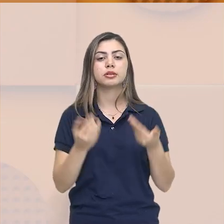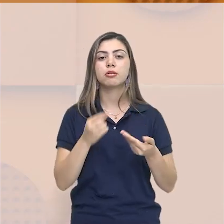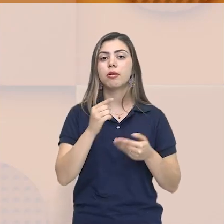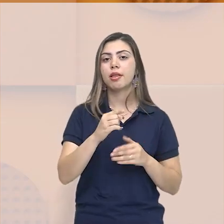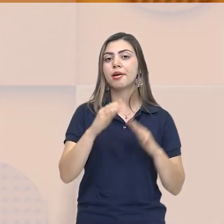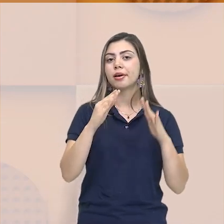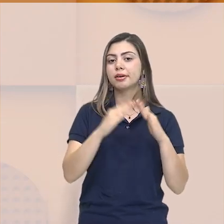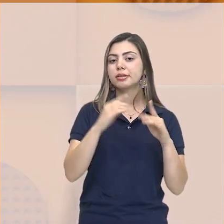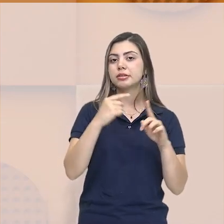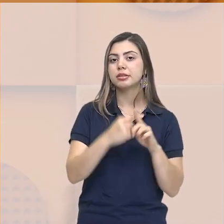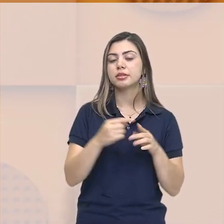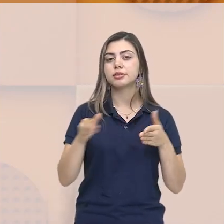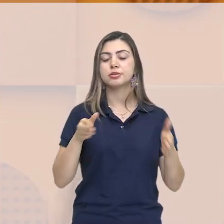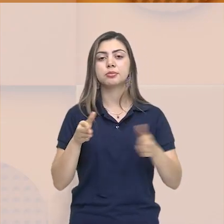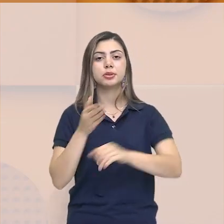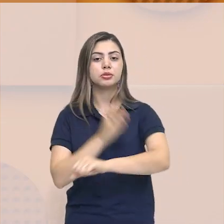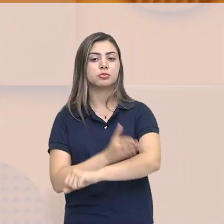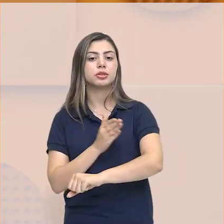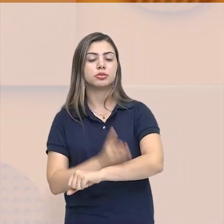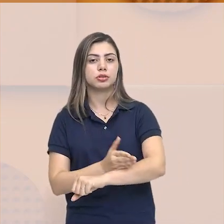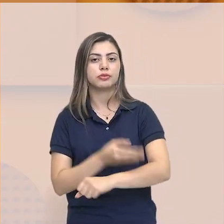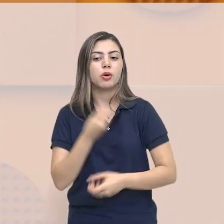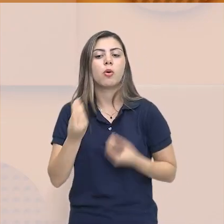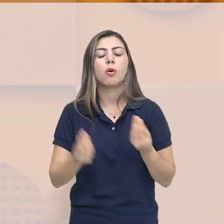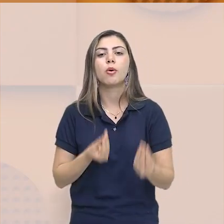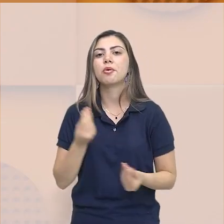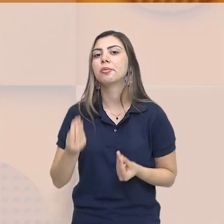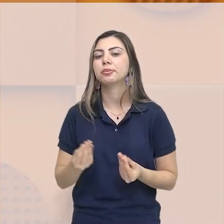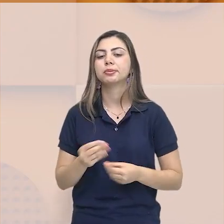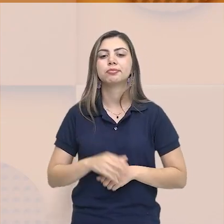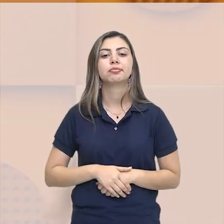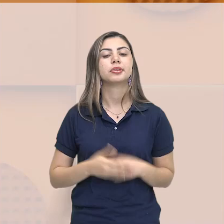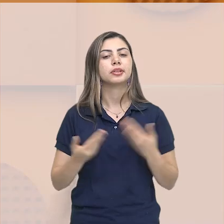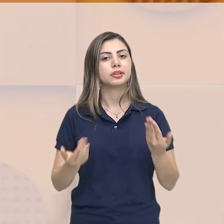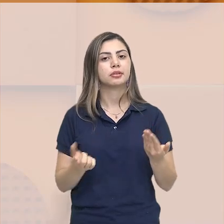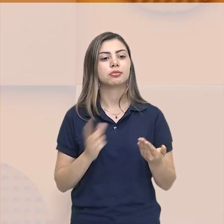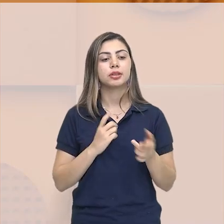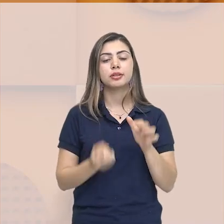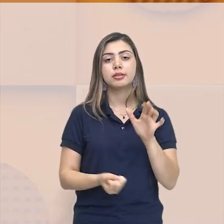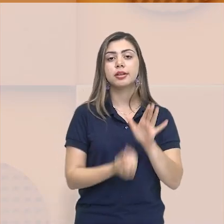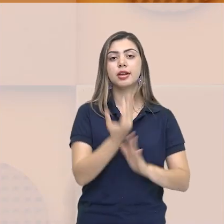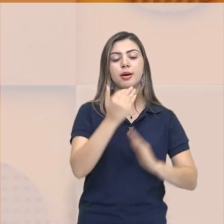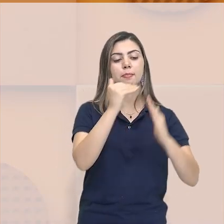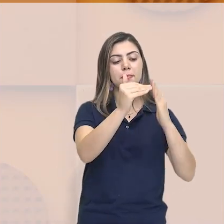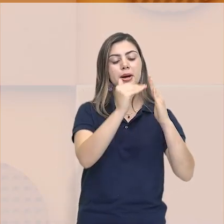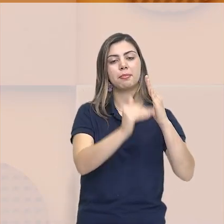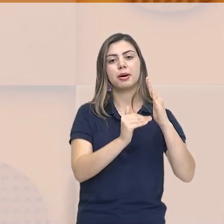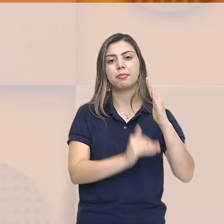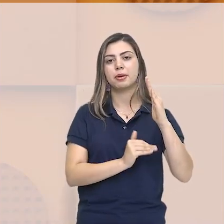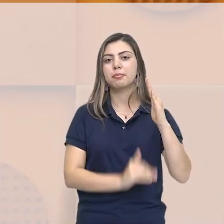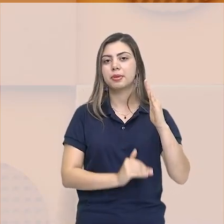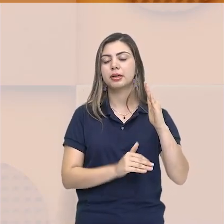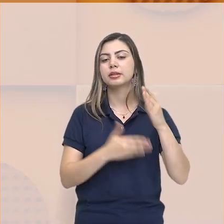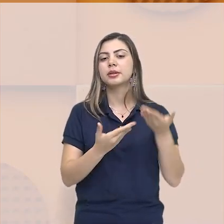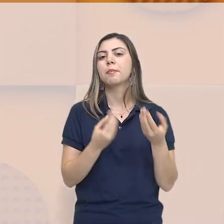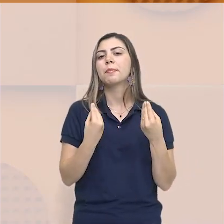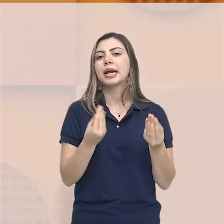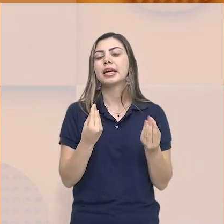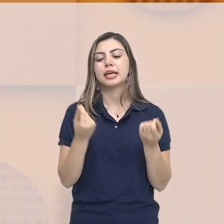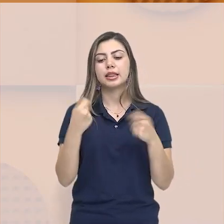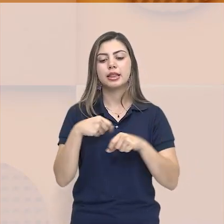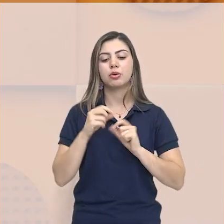igreja medieval, ela vai exatamente fazer, então, não é mesmo? Essa hierarquia que era exatamente, então, para fazer, então,